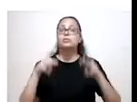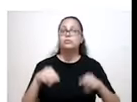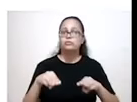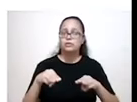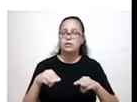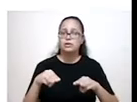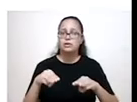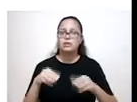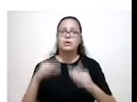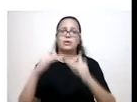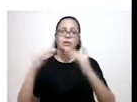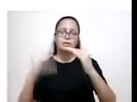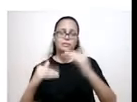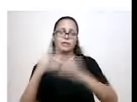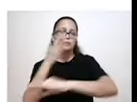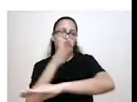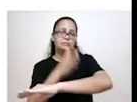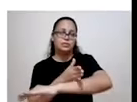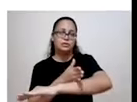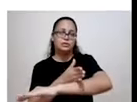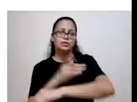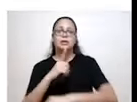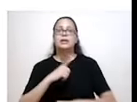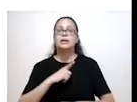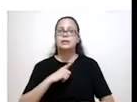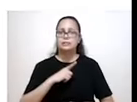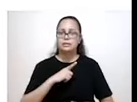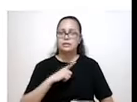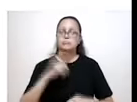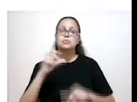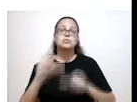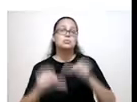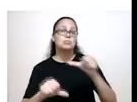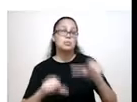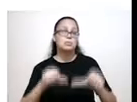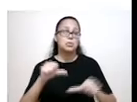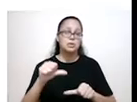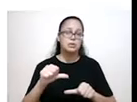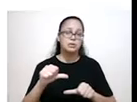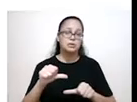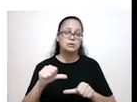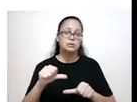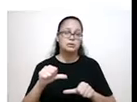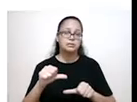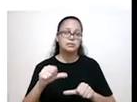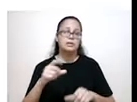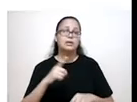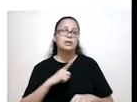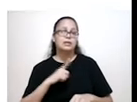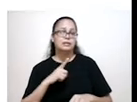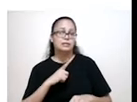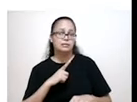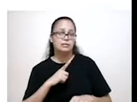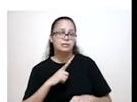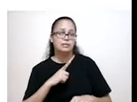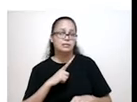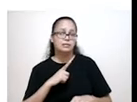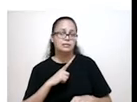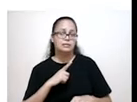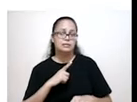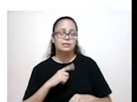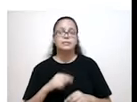Idade Média, quando teremos um momento de transição, nós vamos ter a coexistência entre o teocentrismo e